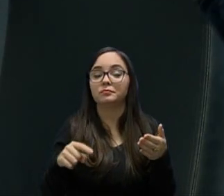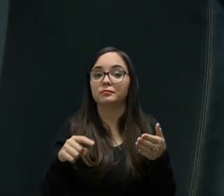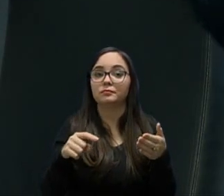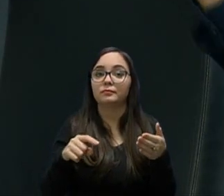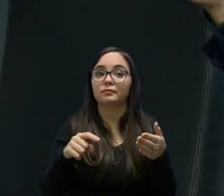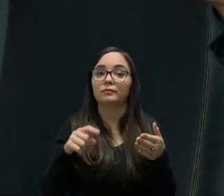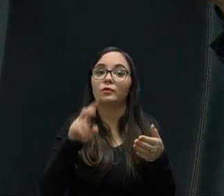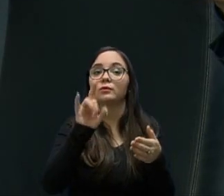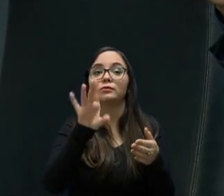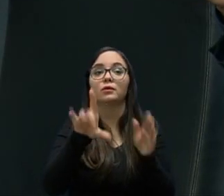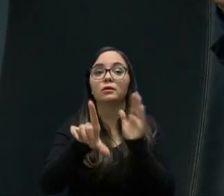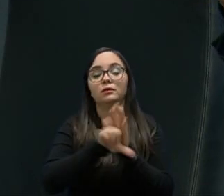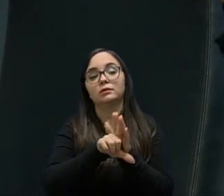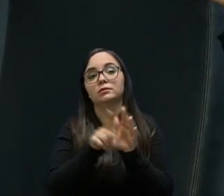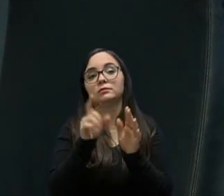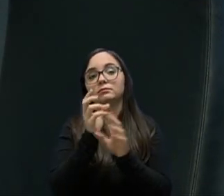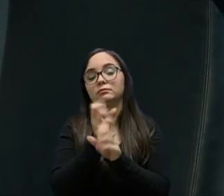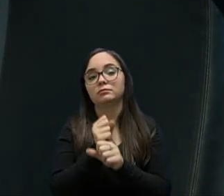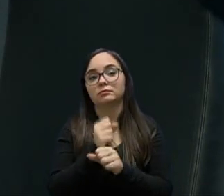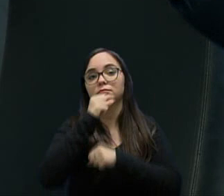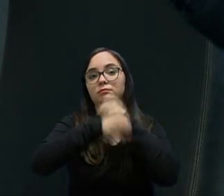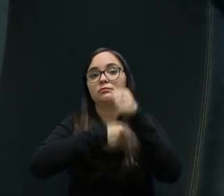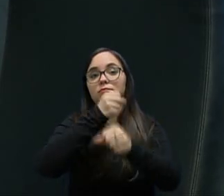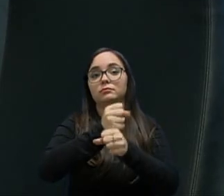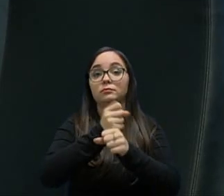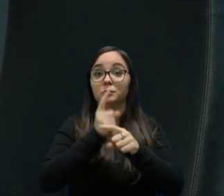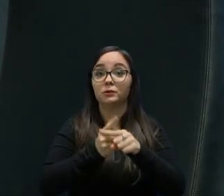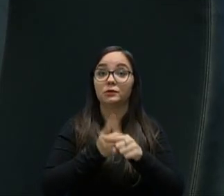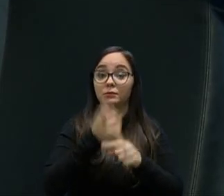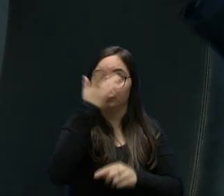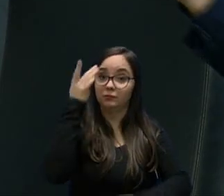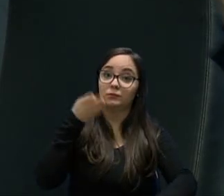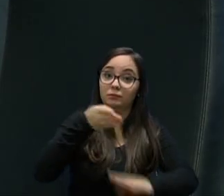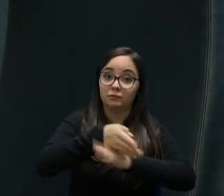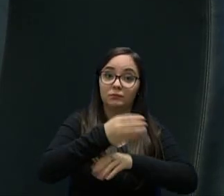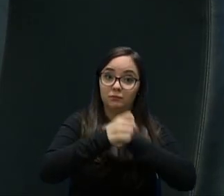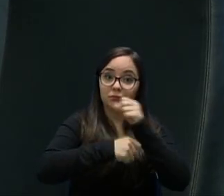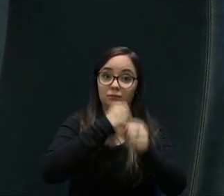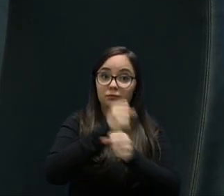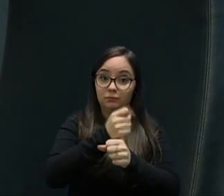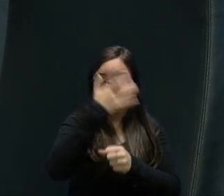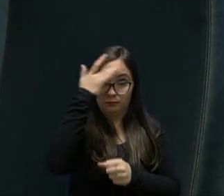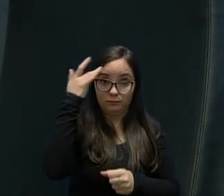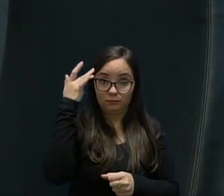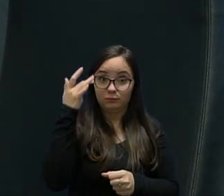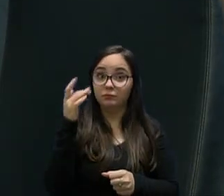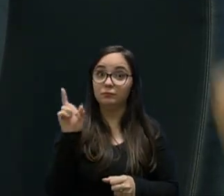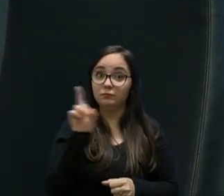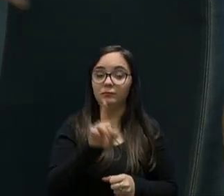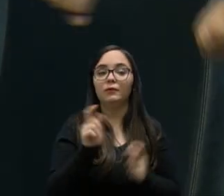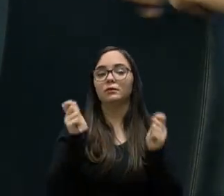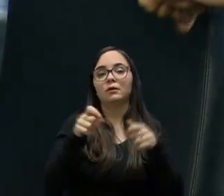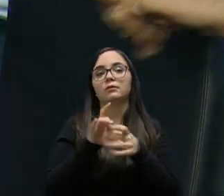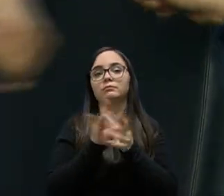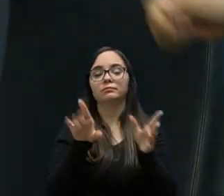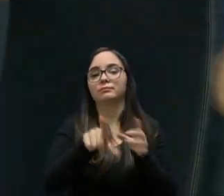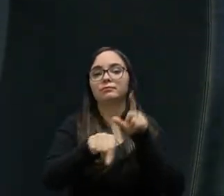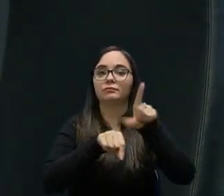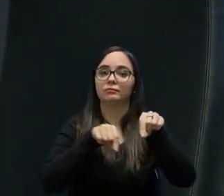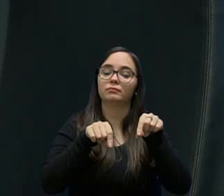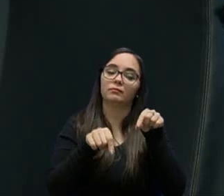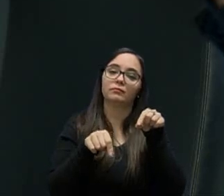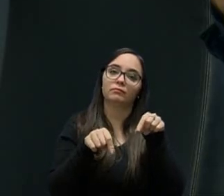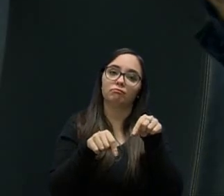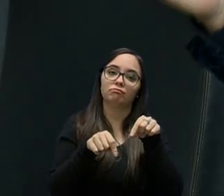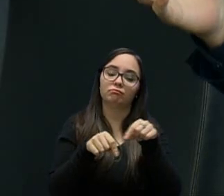fizéssemos uma lei essa mental quando que vem para que aquele que entrar o ano que veio aquela que entrar a prefeitura tem a liberdade de escolher